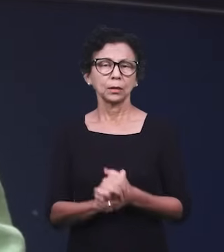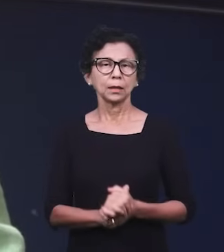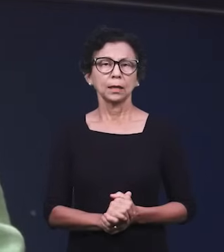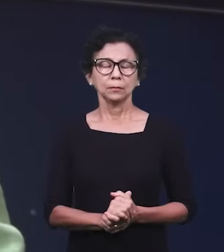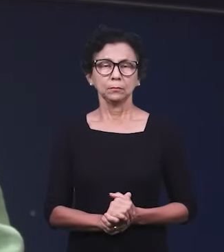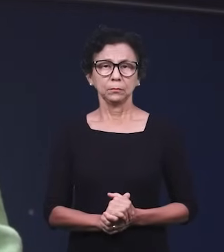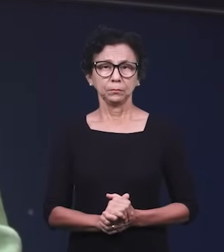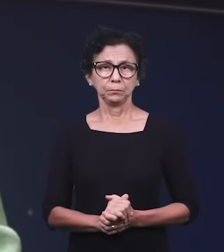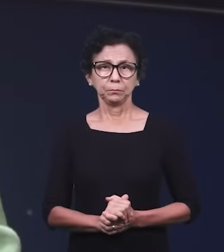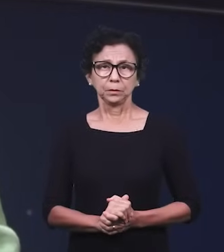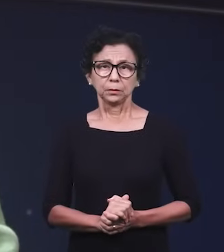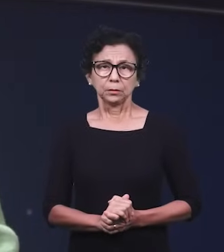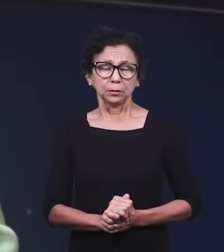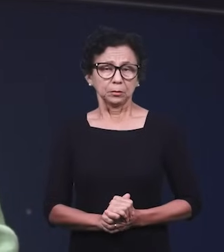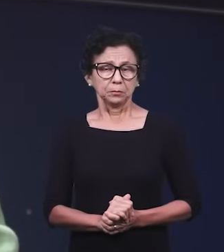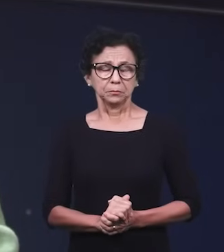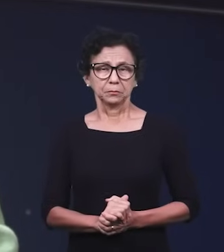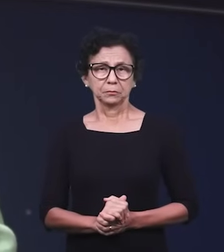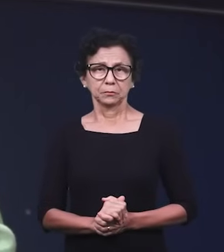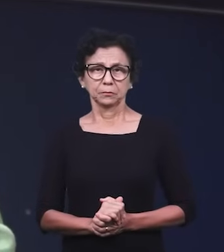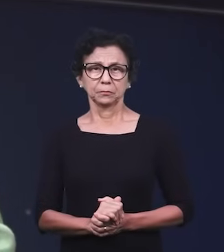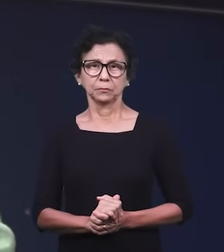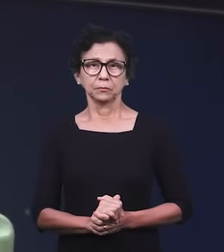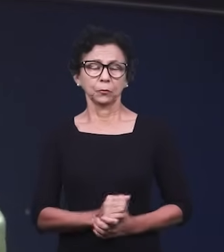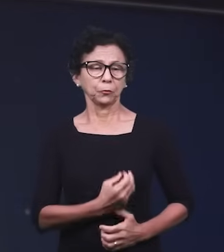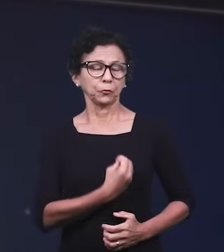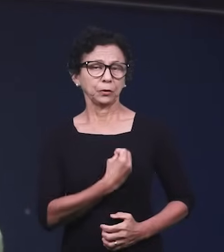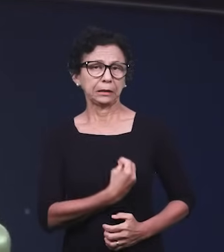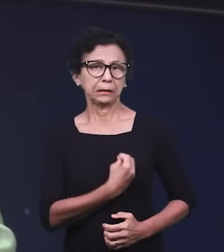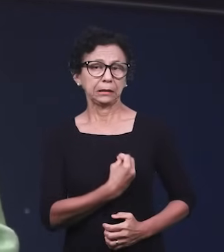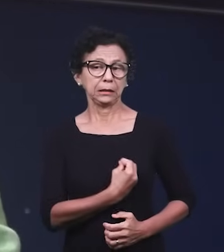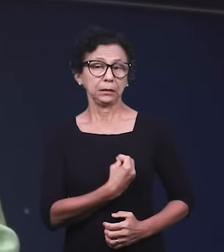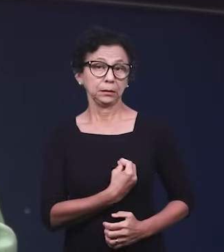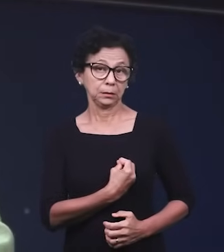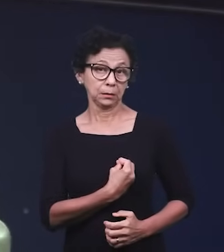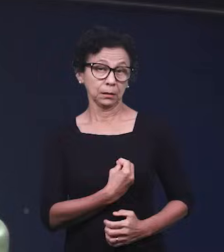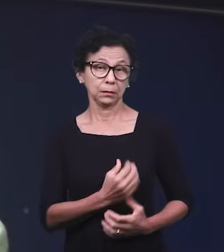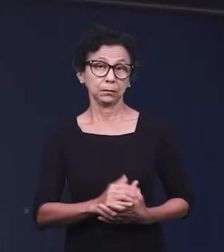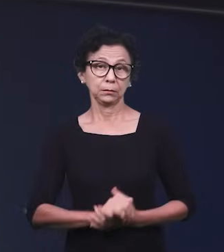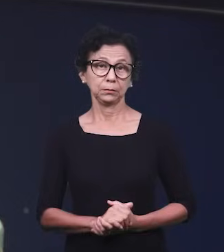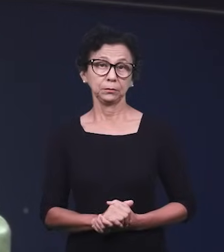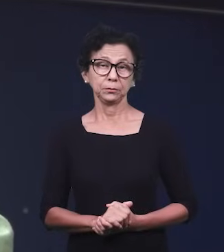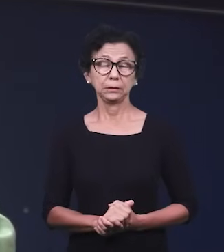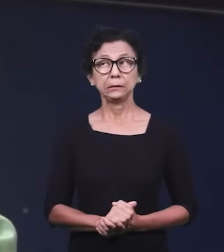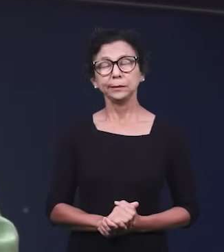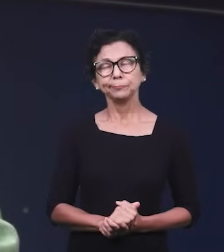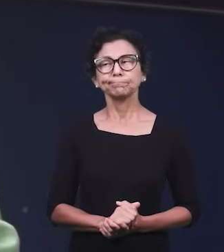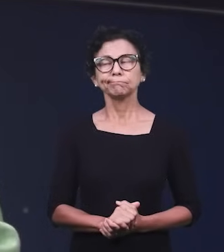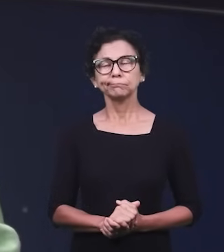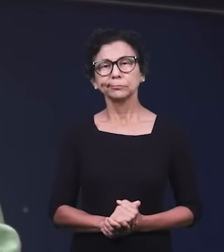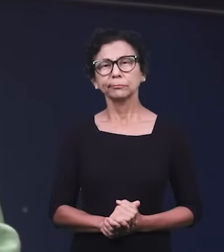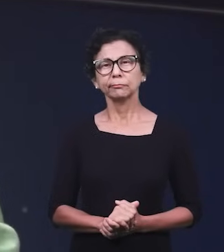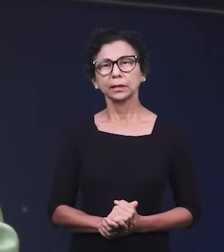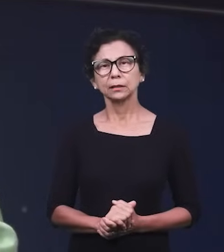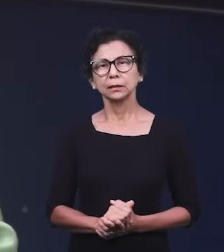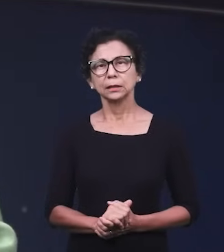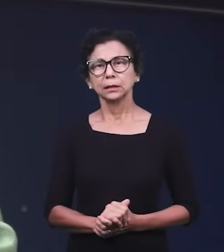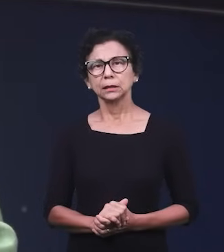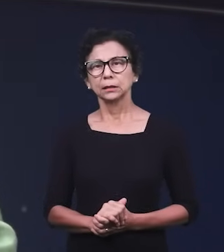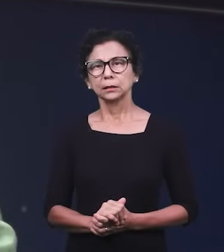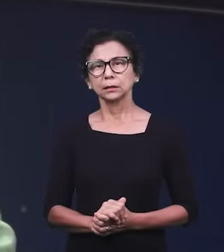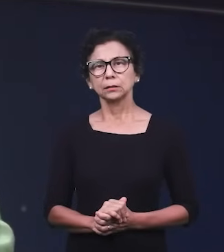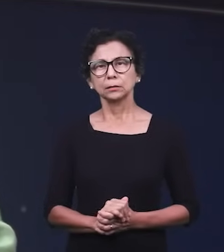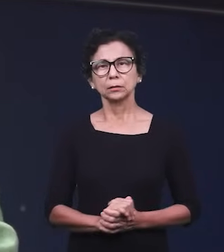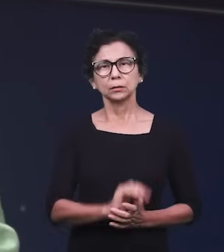e a nossa relação com as plantas ela ela ainda bem mais complexa ou